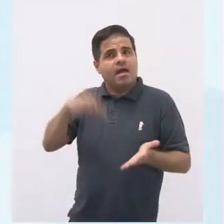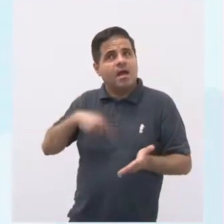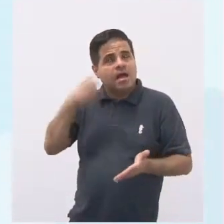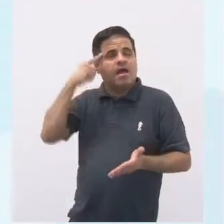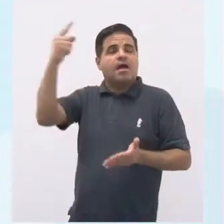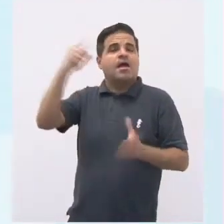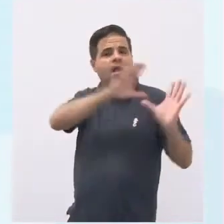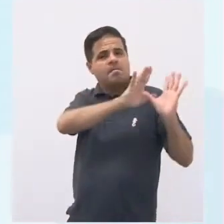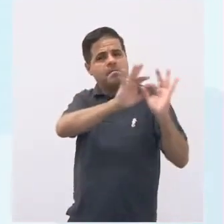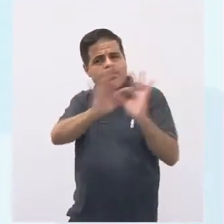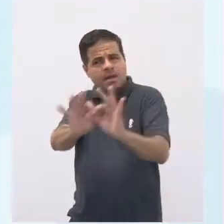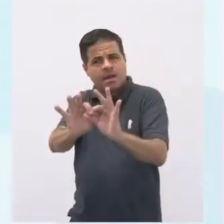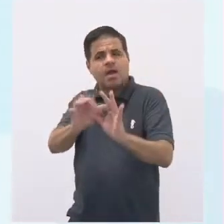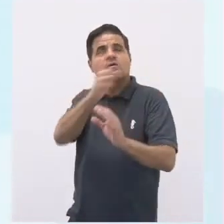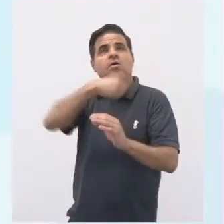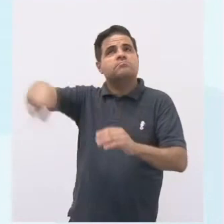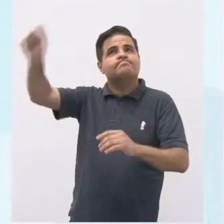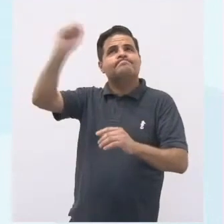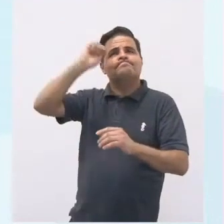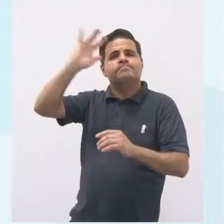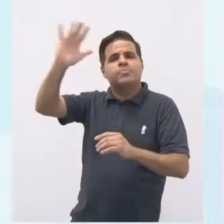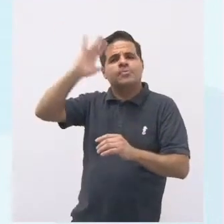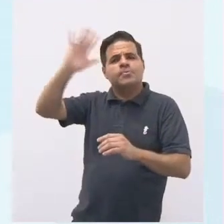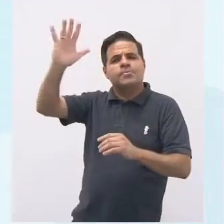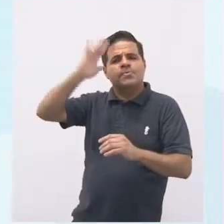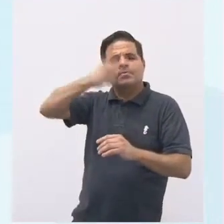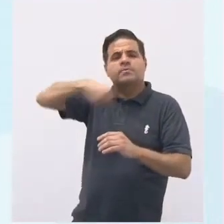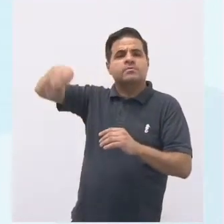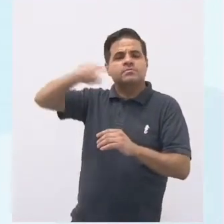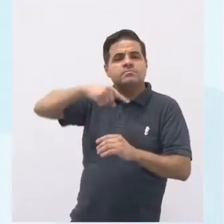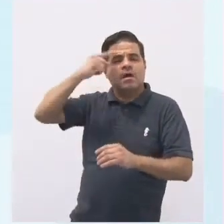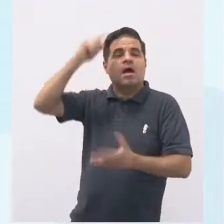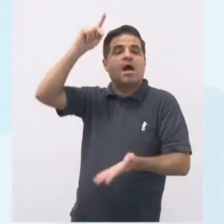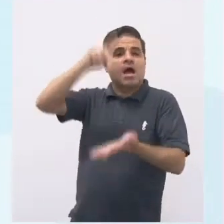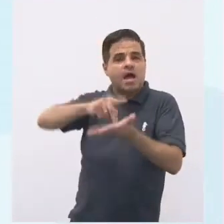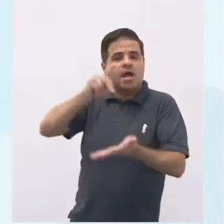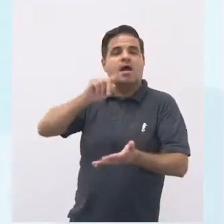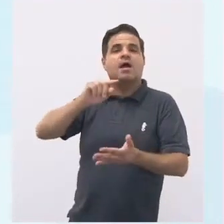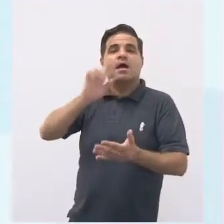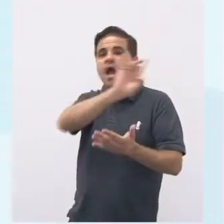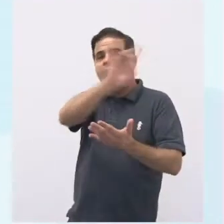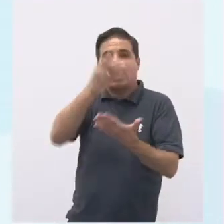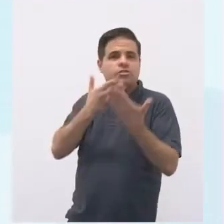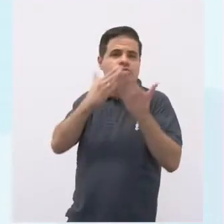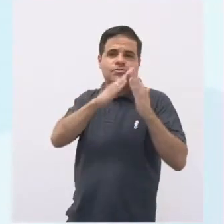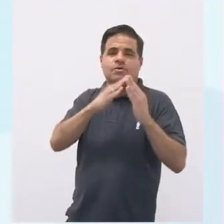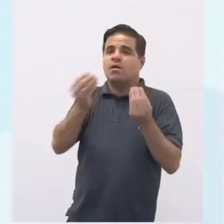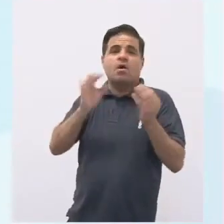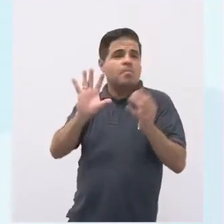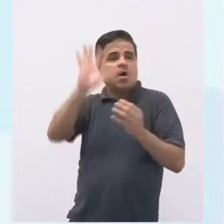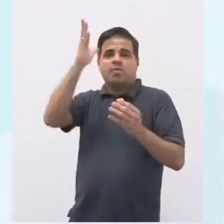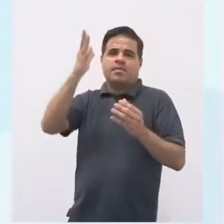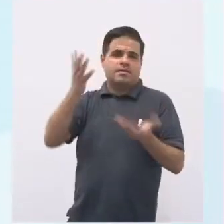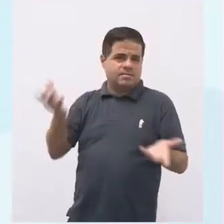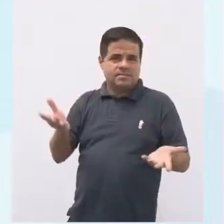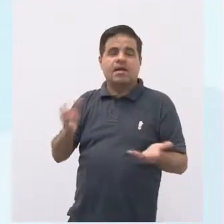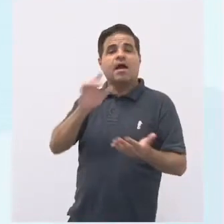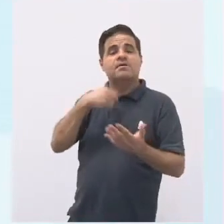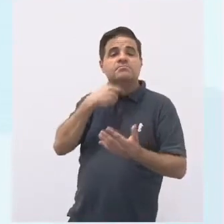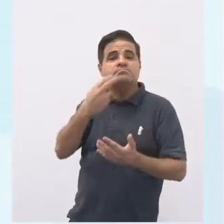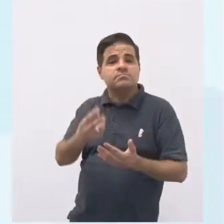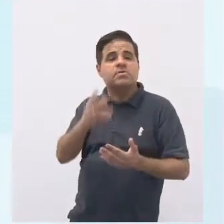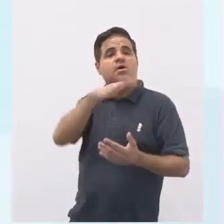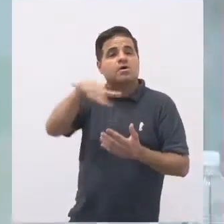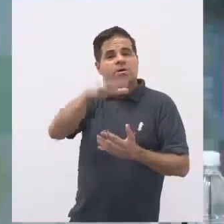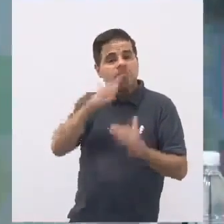dessa contextualização, nós vamos pensar, né, a realidade de cada escola, como é que isso se dá? E essas